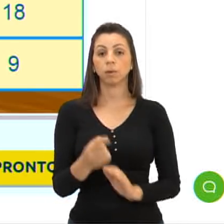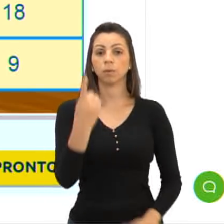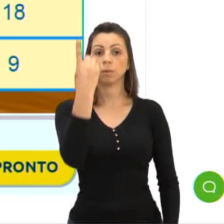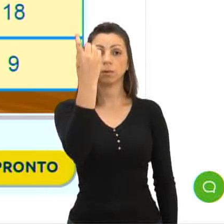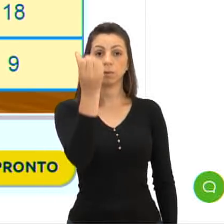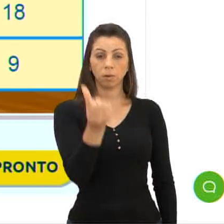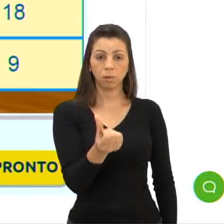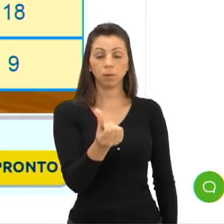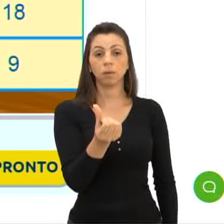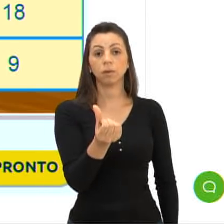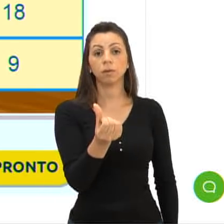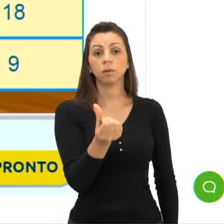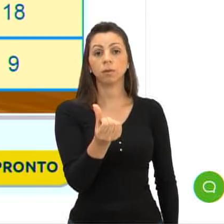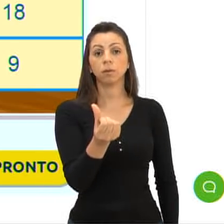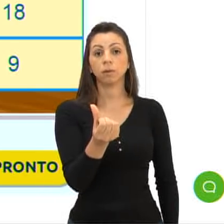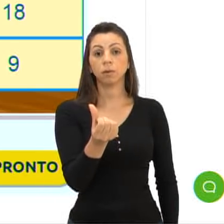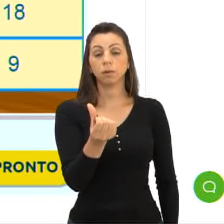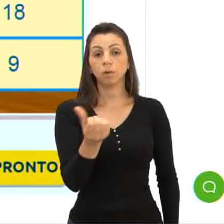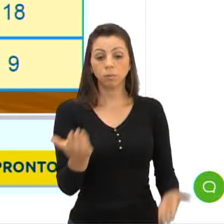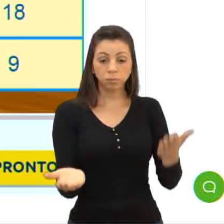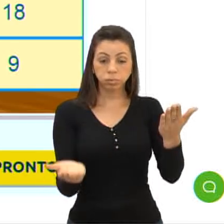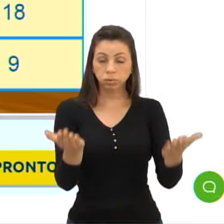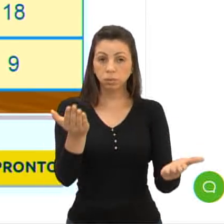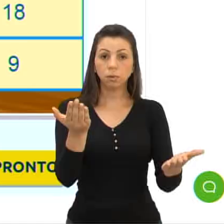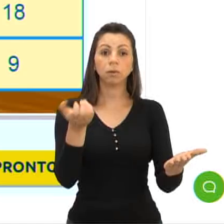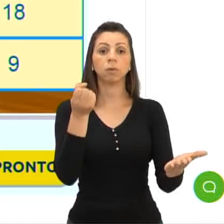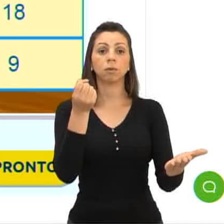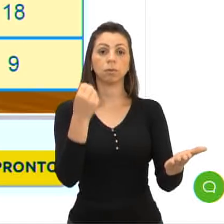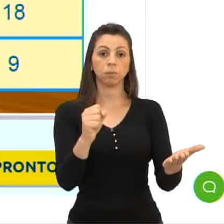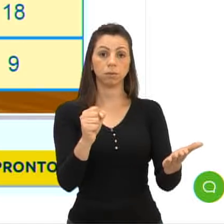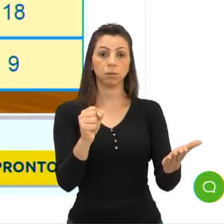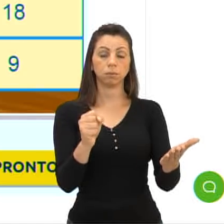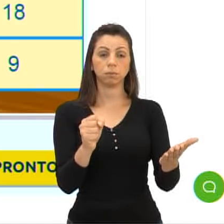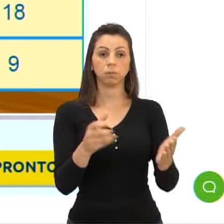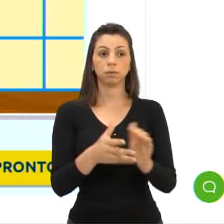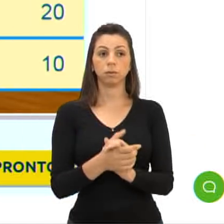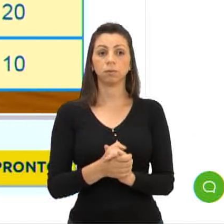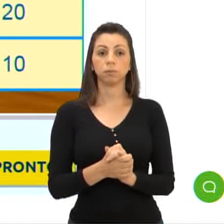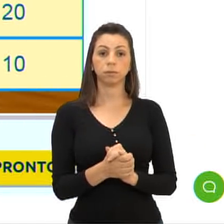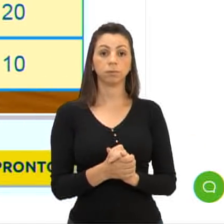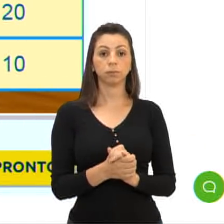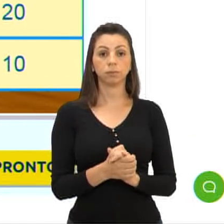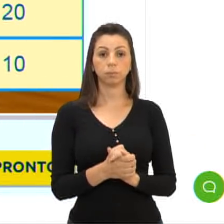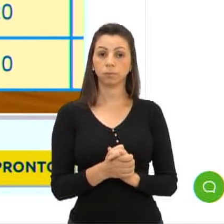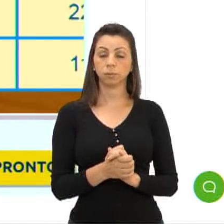16, a sua proporção seria 8. E